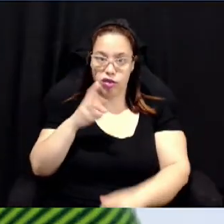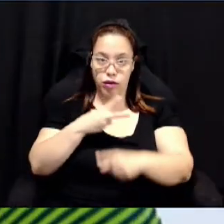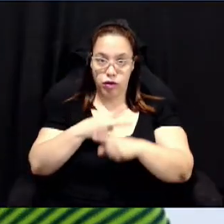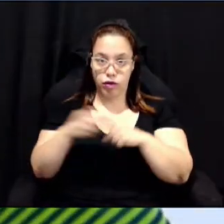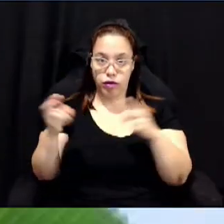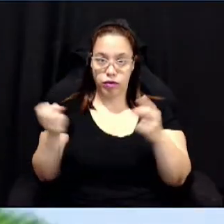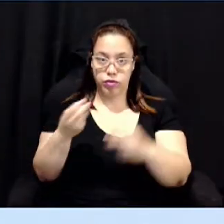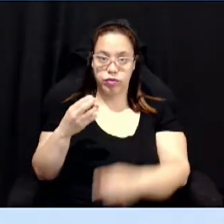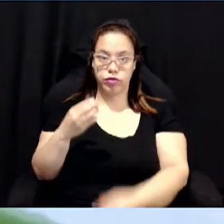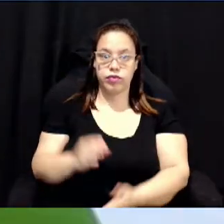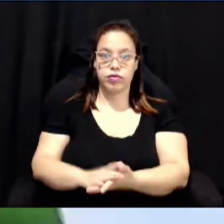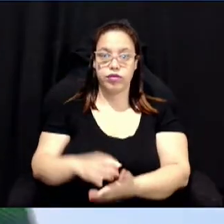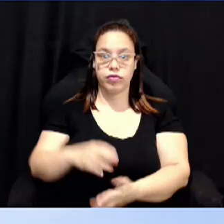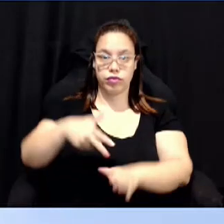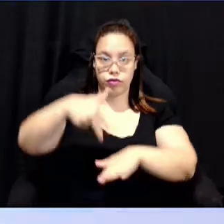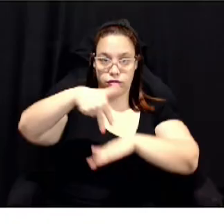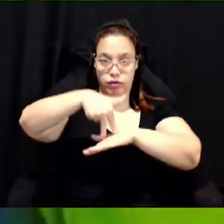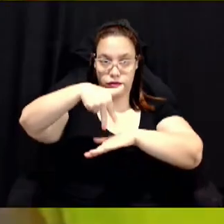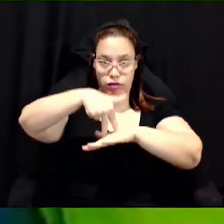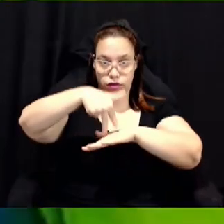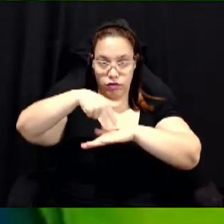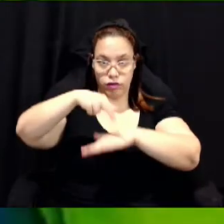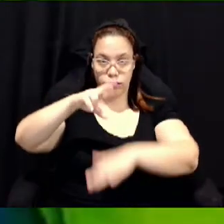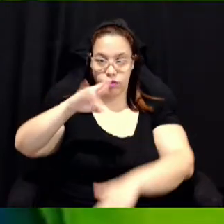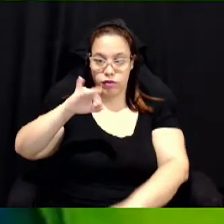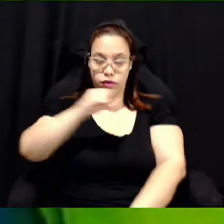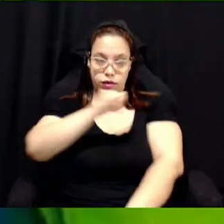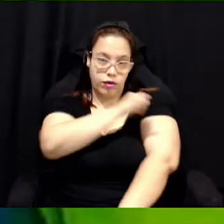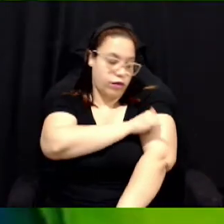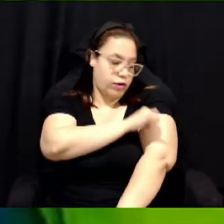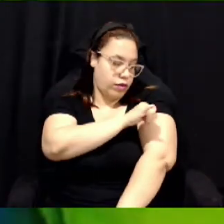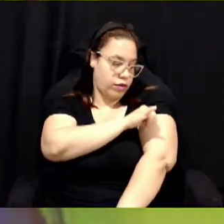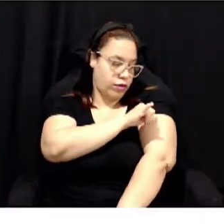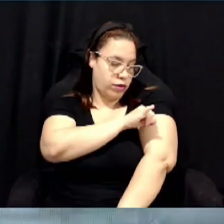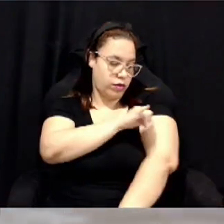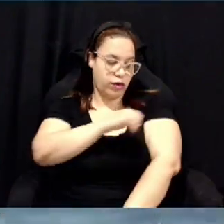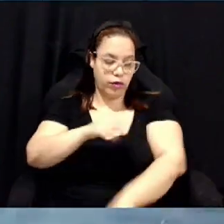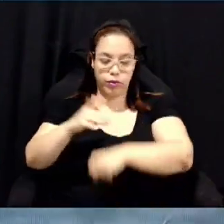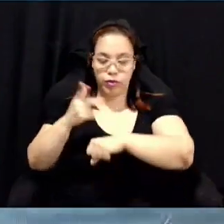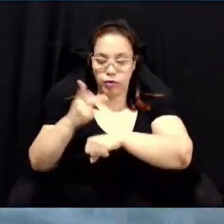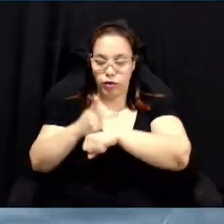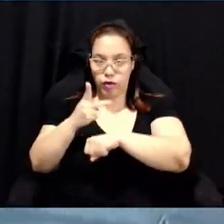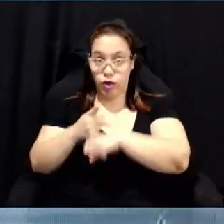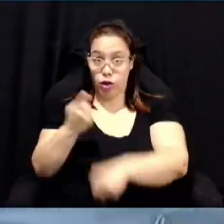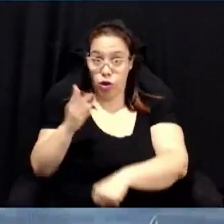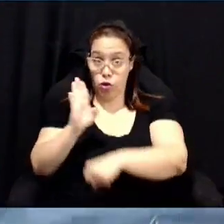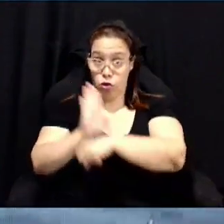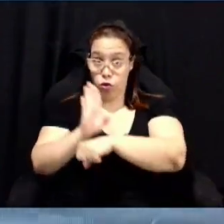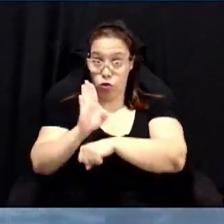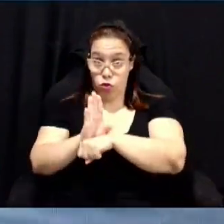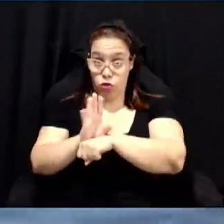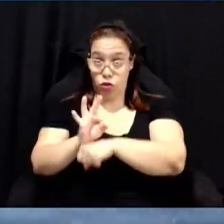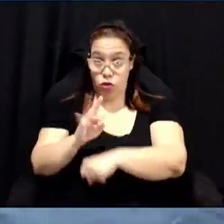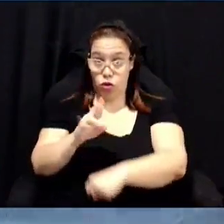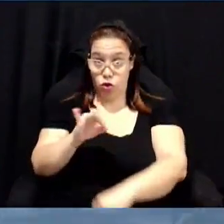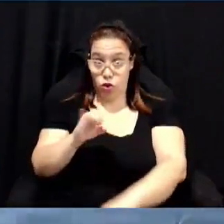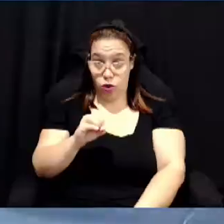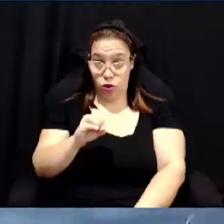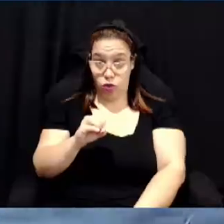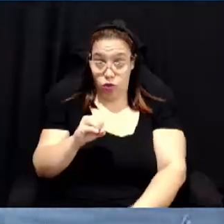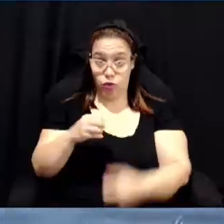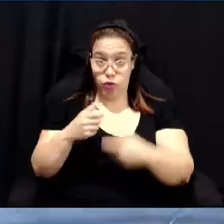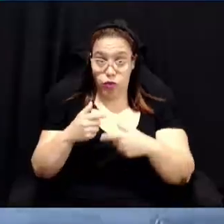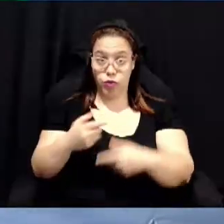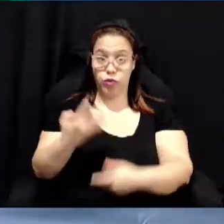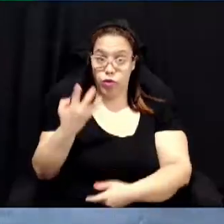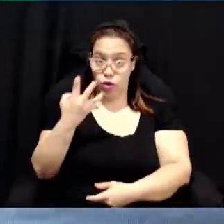vezes ao pódio na Rio 2016, com 2 pratas e 1 bronze. Em Tóquio 2020, ele conquistou a 4ª medalha